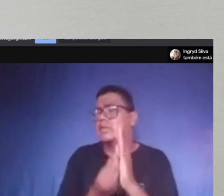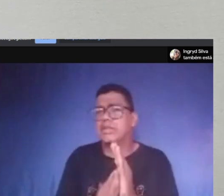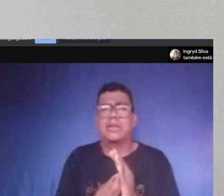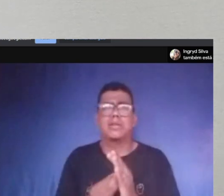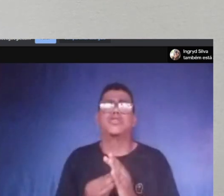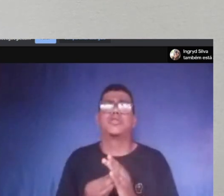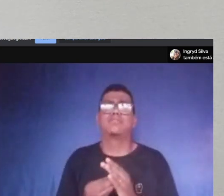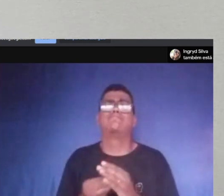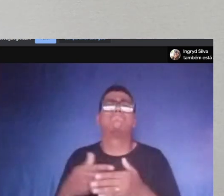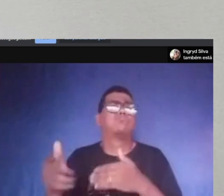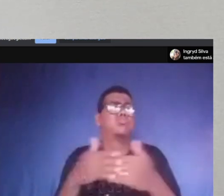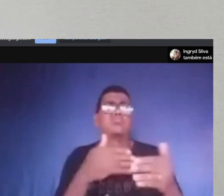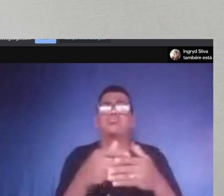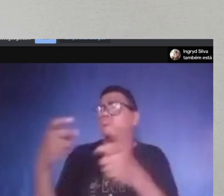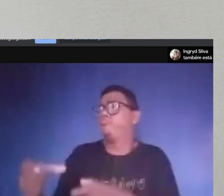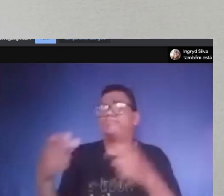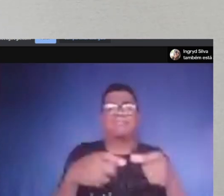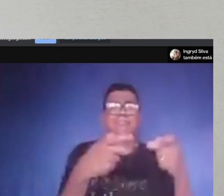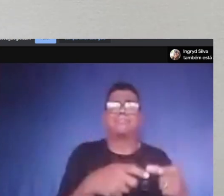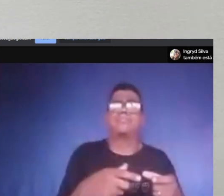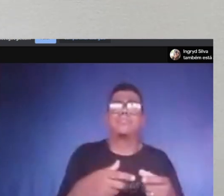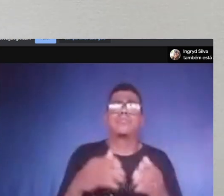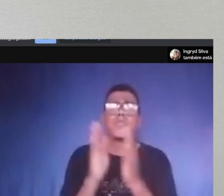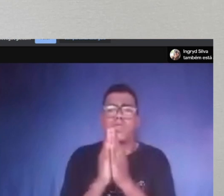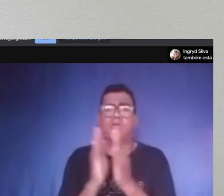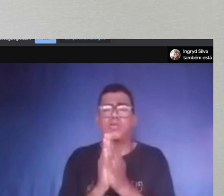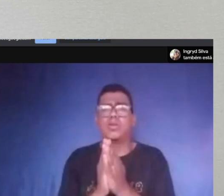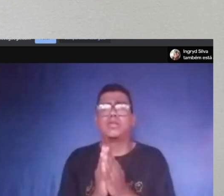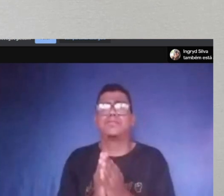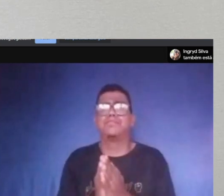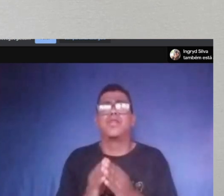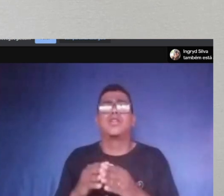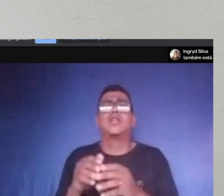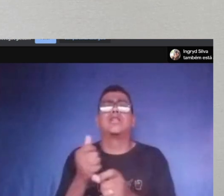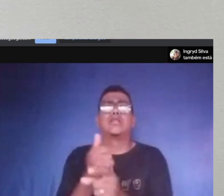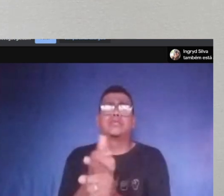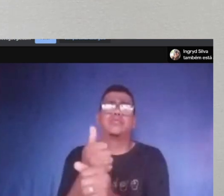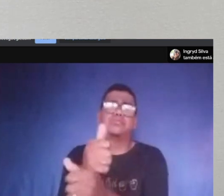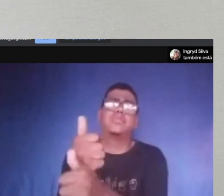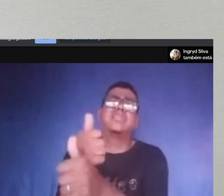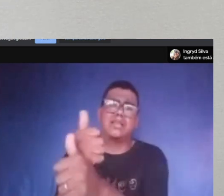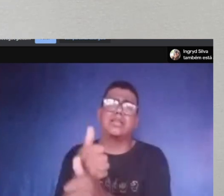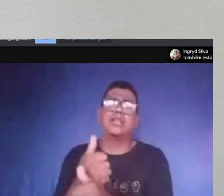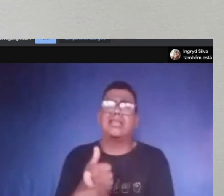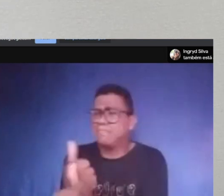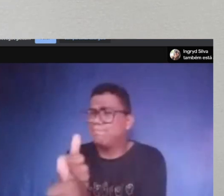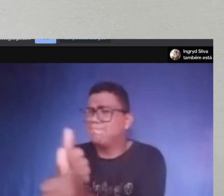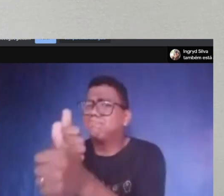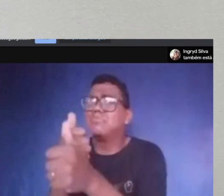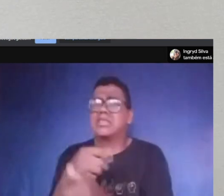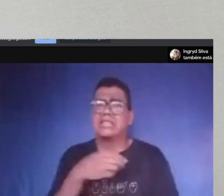nós chegaremos aos confins da terra, queridos. Eu convido vocês a orarem pelos missionários, orarem pelos trabalhos, né,